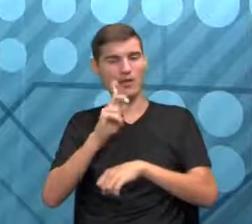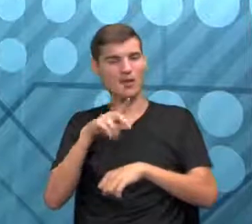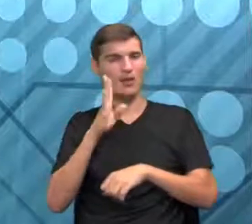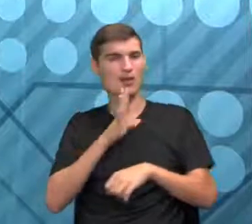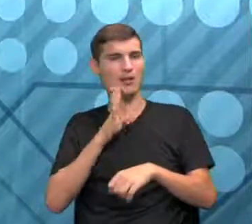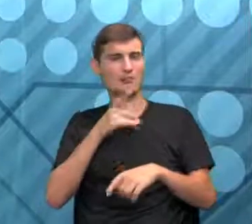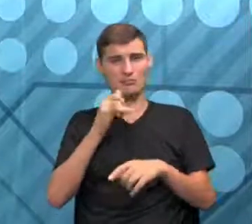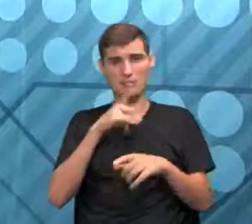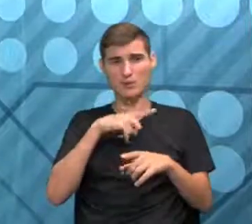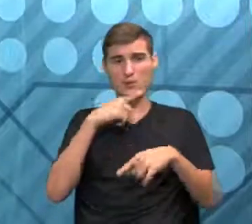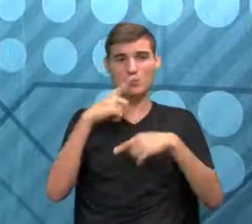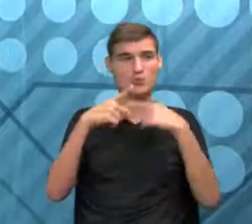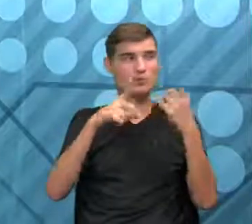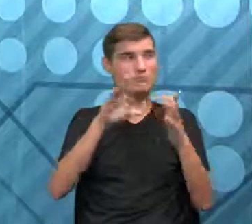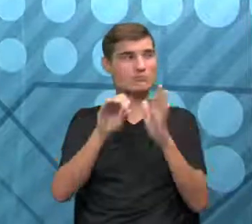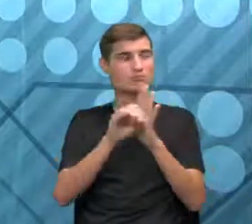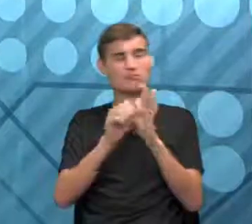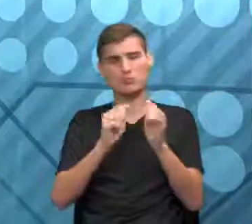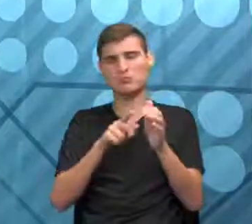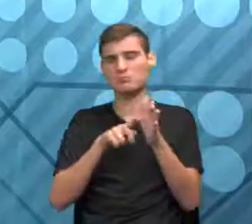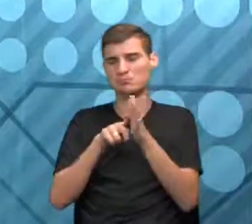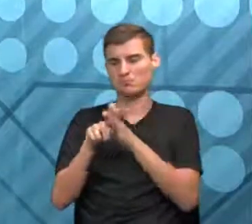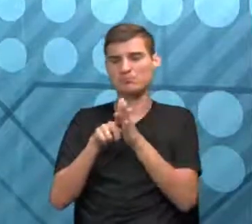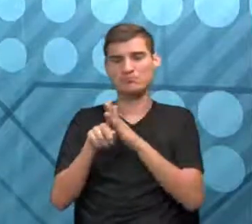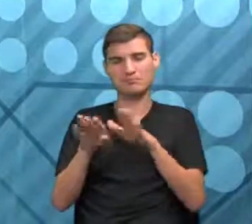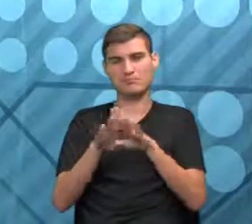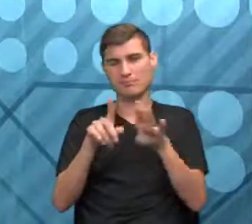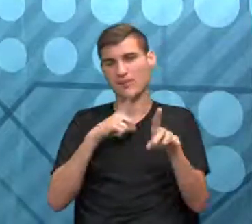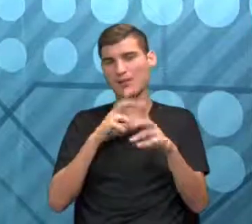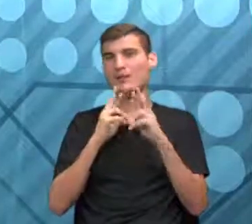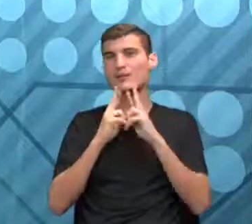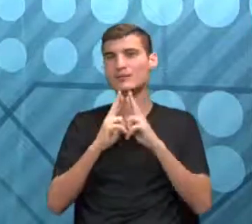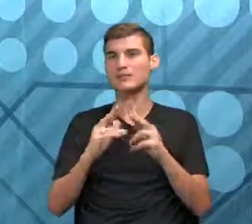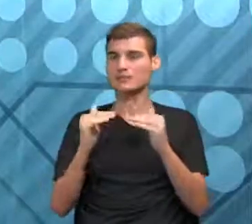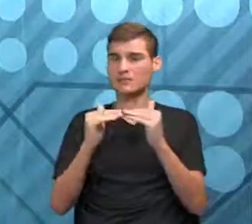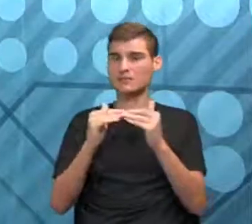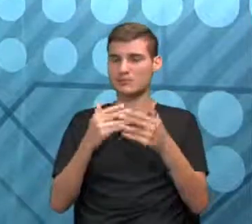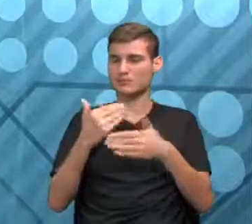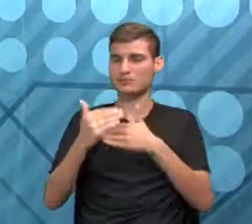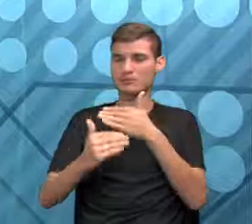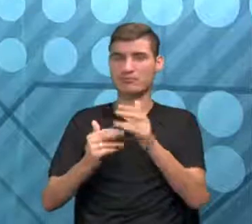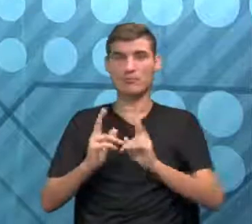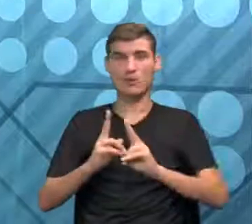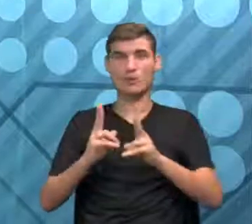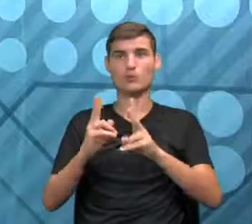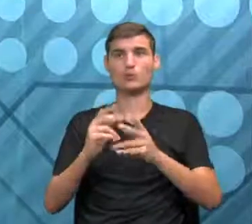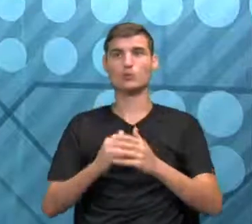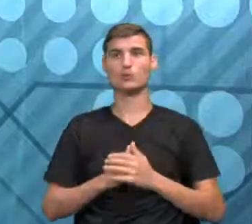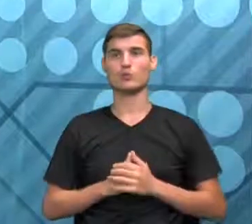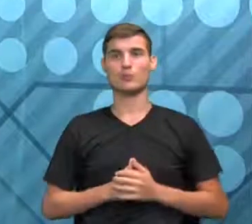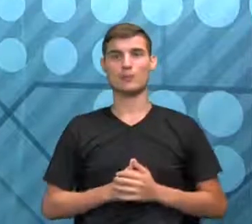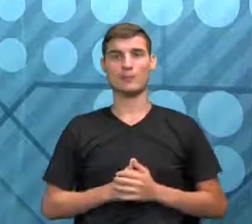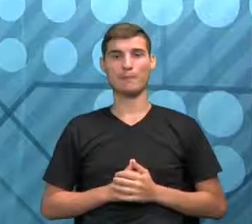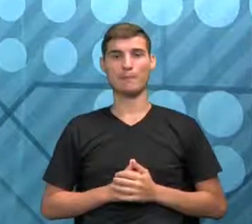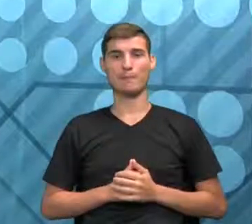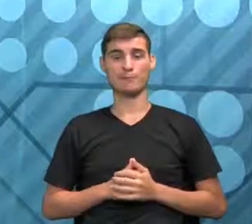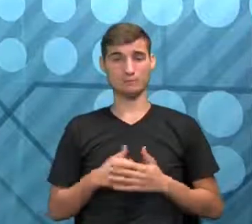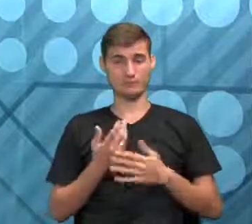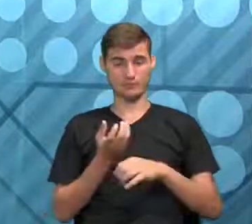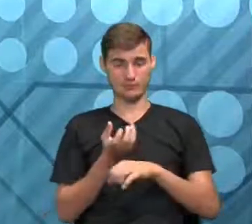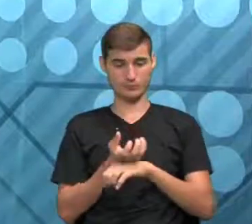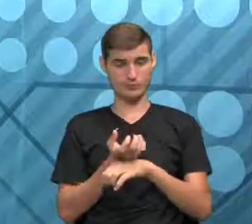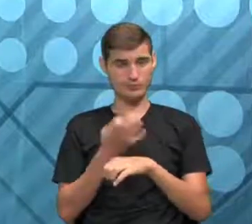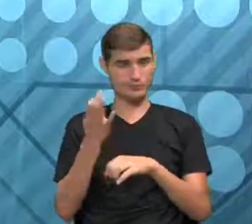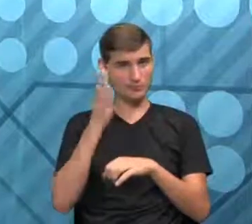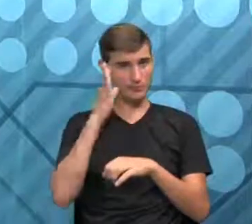Se você está com alguma dúvida, pode perguntar lá também, que eu vou tentando responder à medida do possível. Então, nossa disciplina de princípios